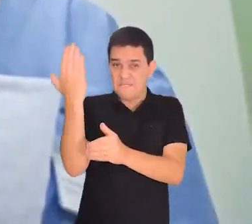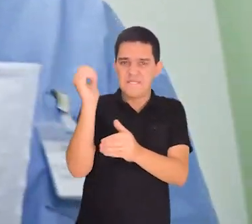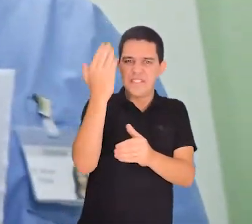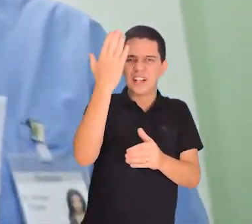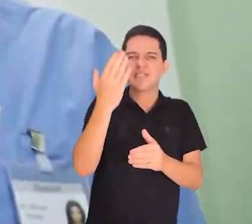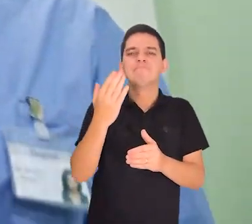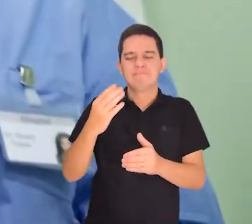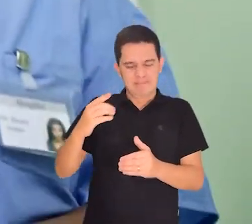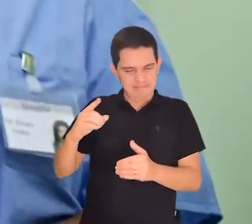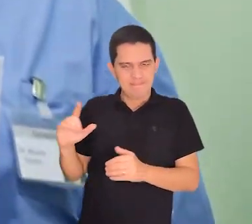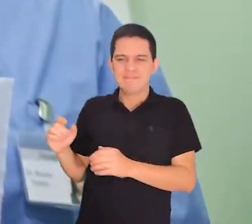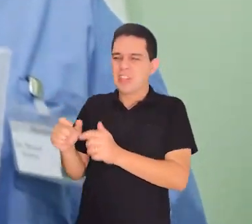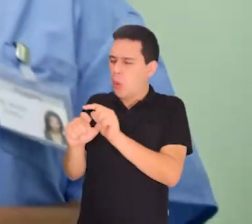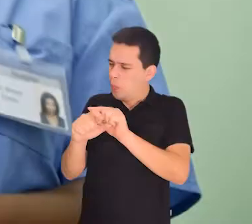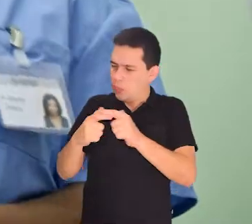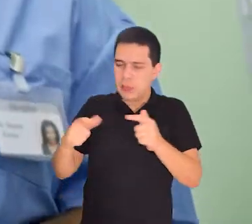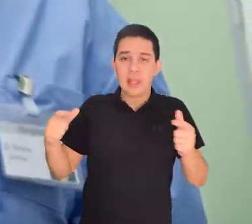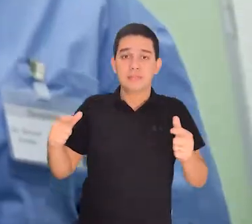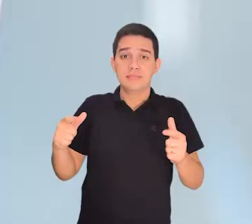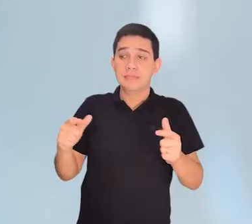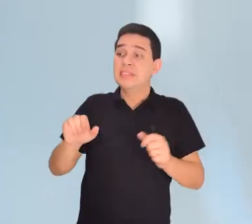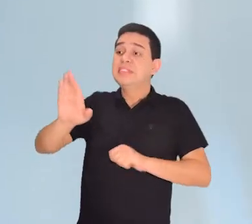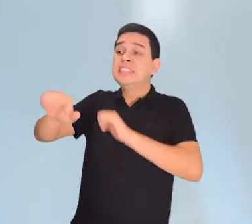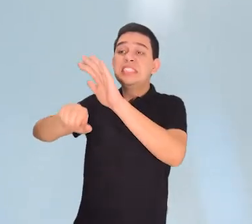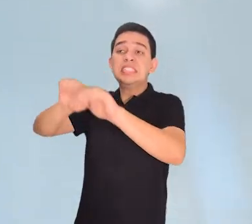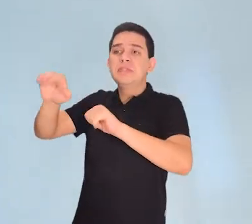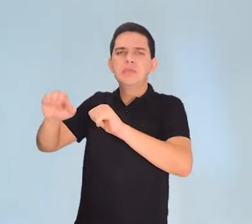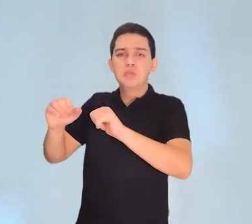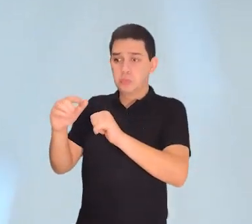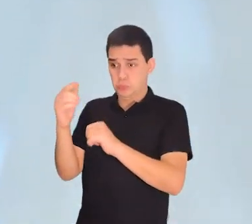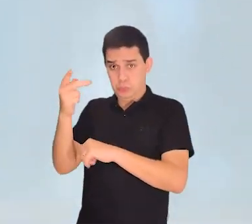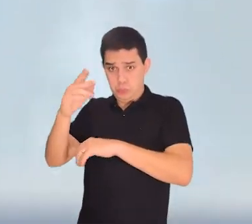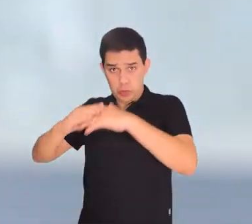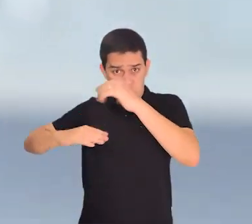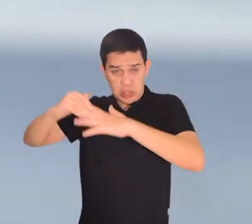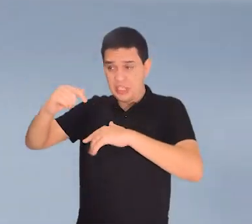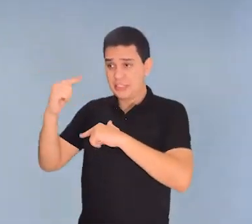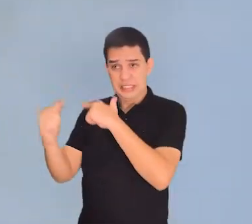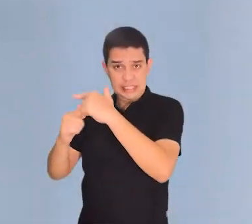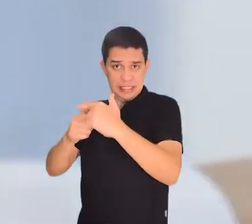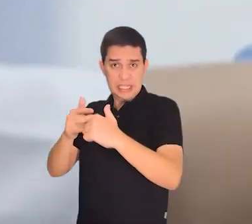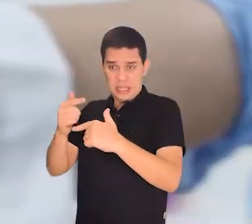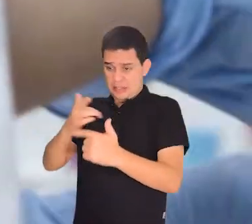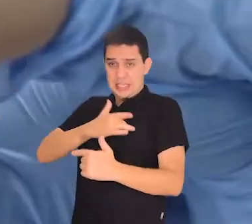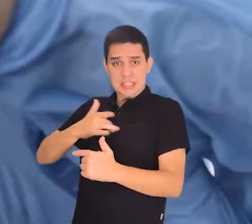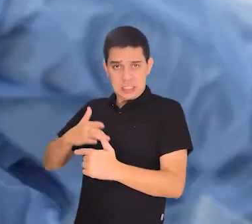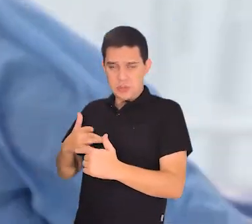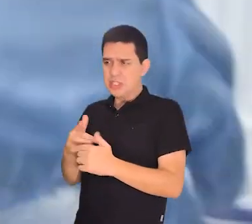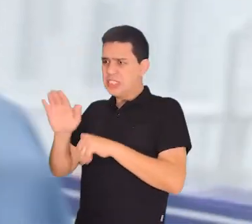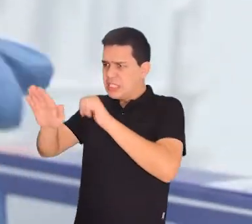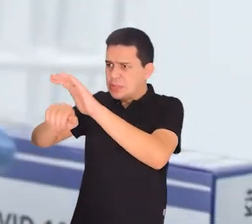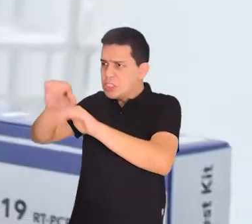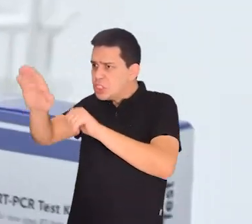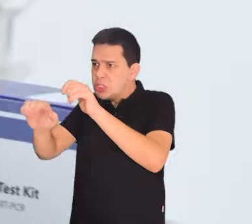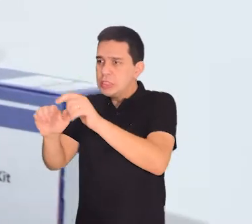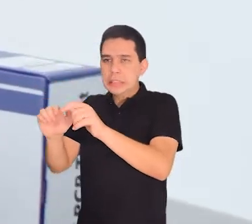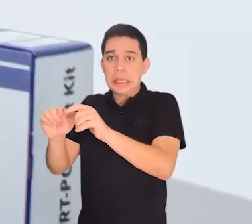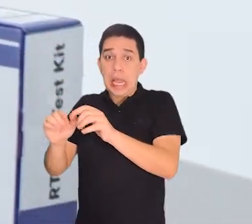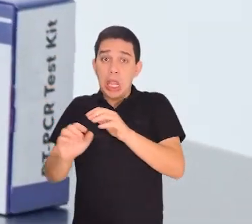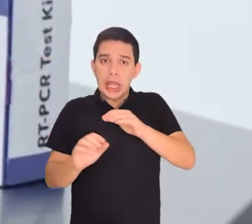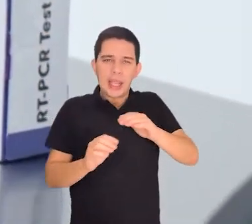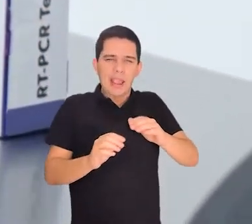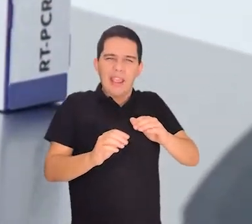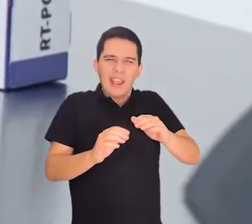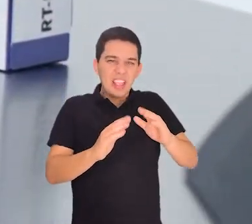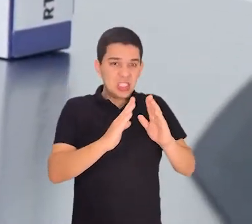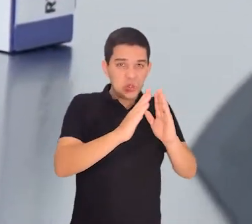têm recrutado principalmente profissionais da saúde e estão fornecendo de forma irregular mão de obra às